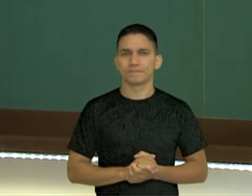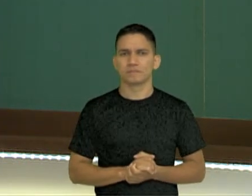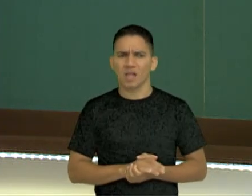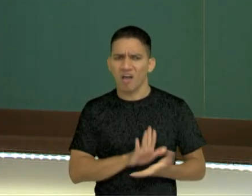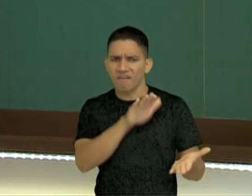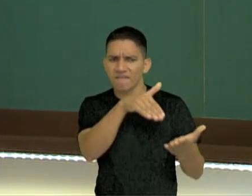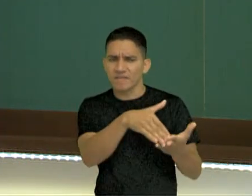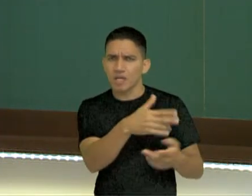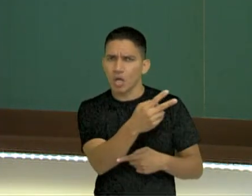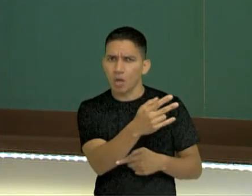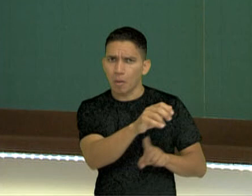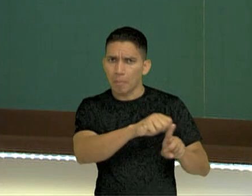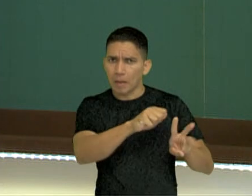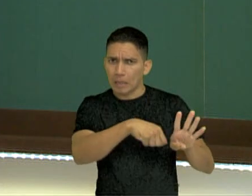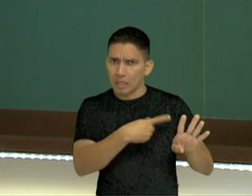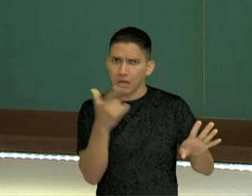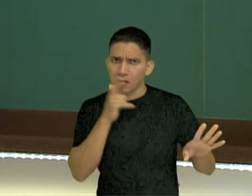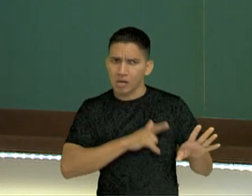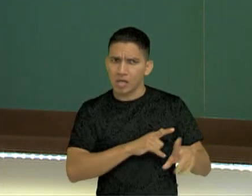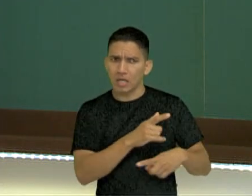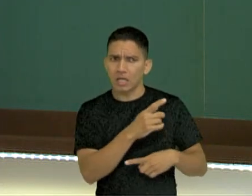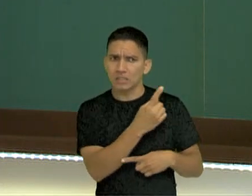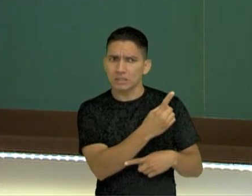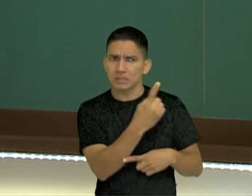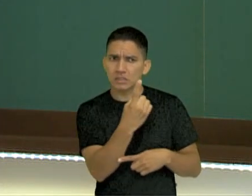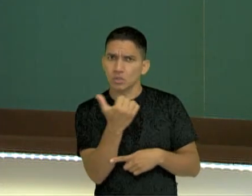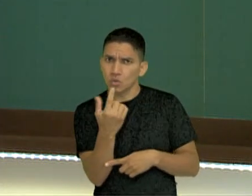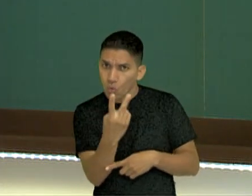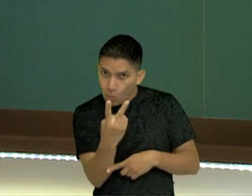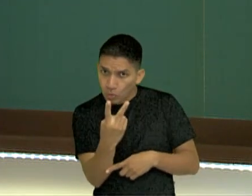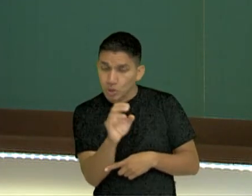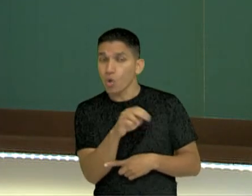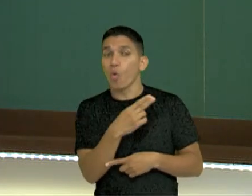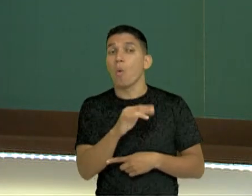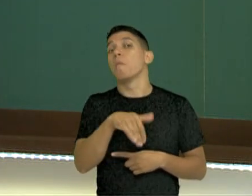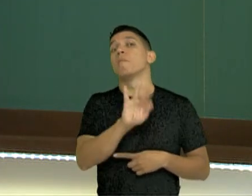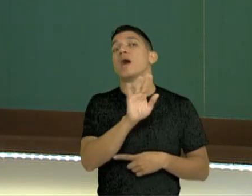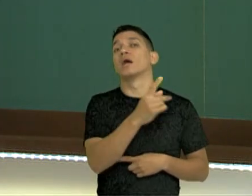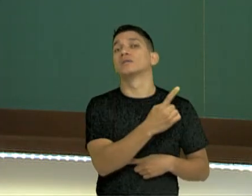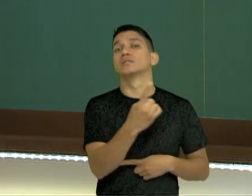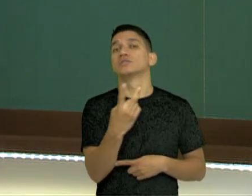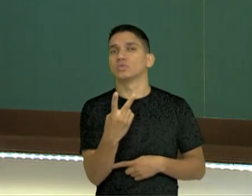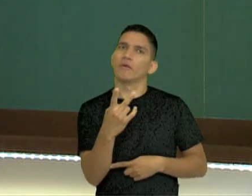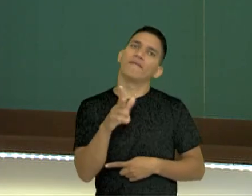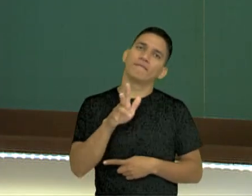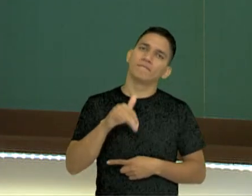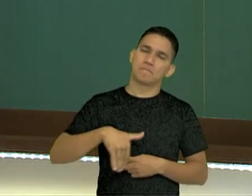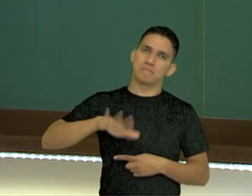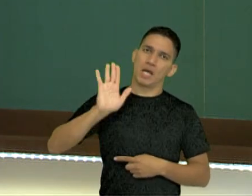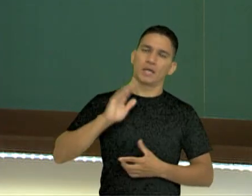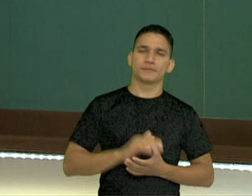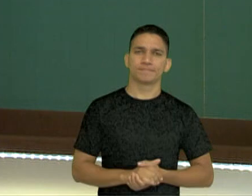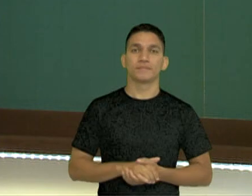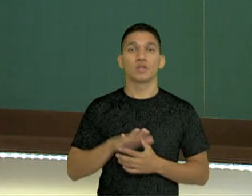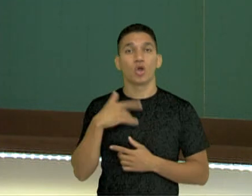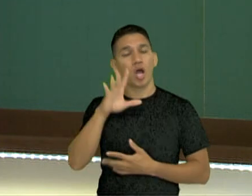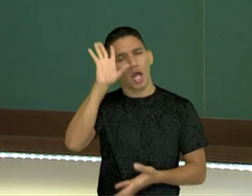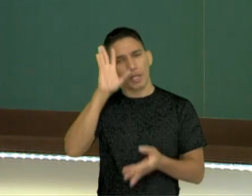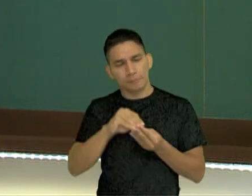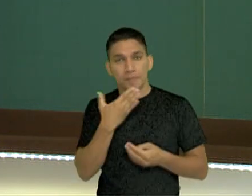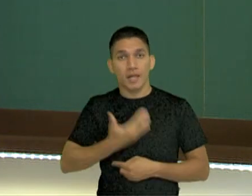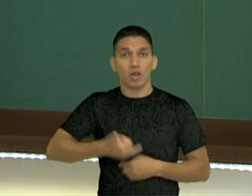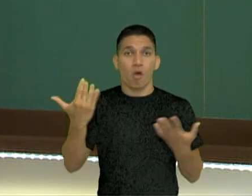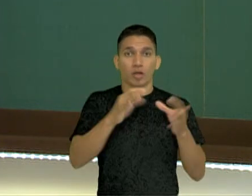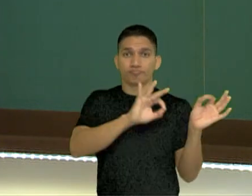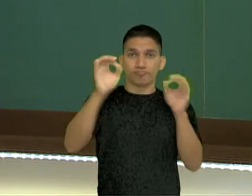12 meses eu teria 112 ou vou ter mais de 112 aplicado? Vou ter mais, a gente vai entender melhor